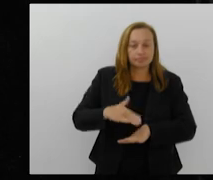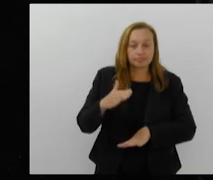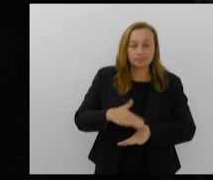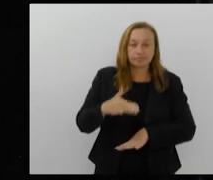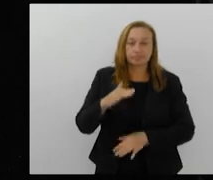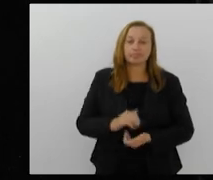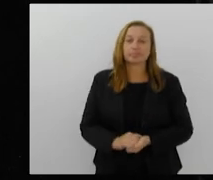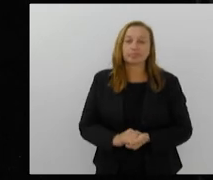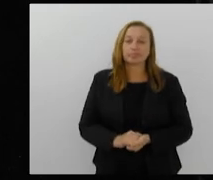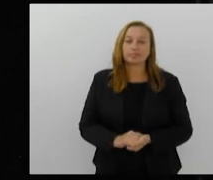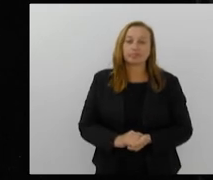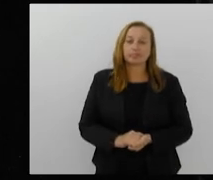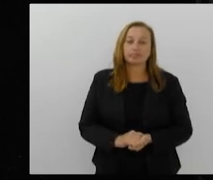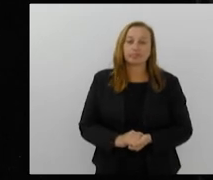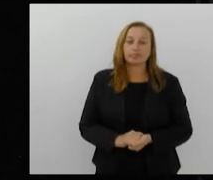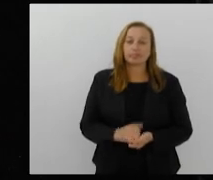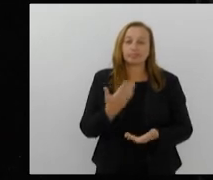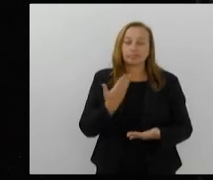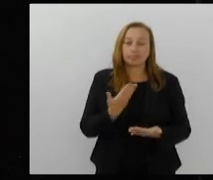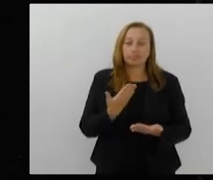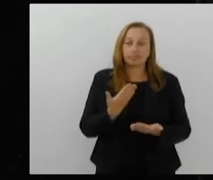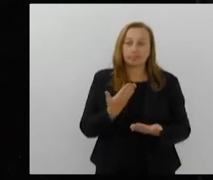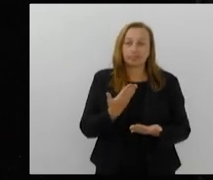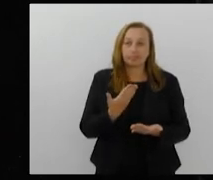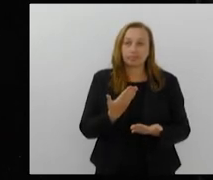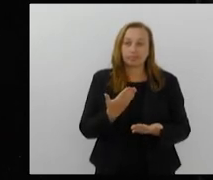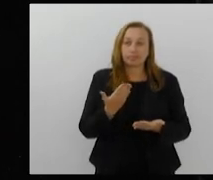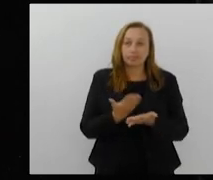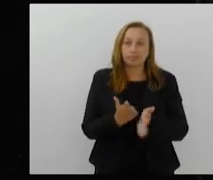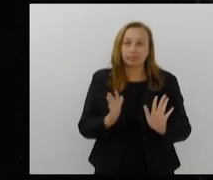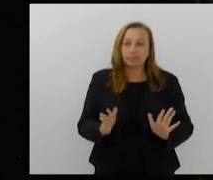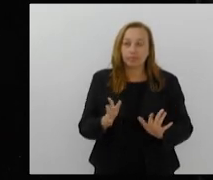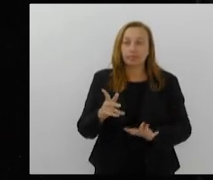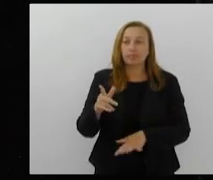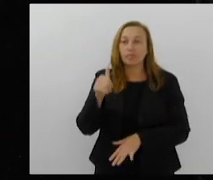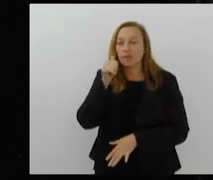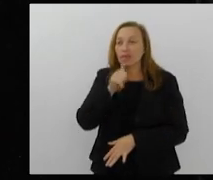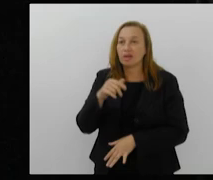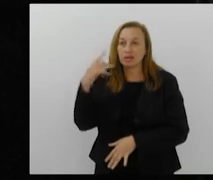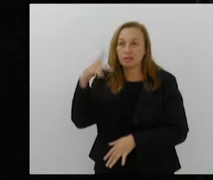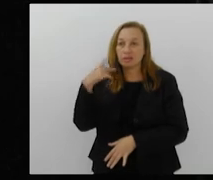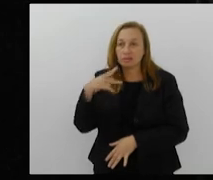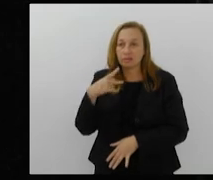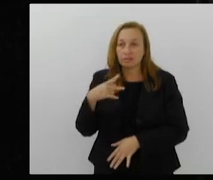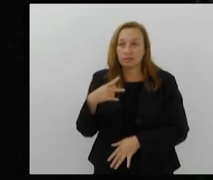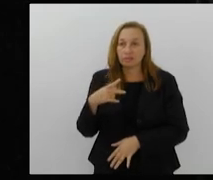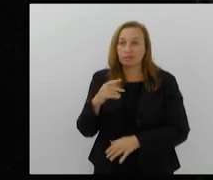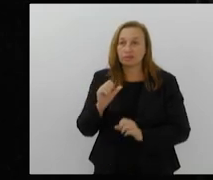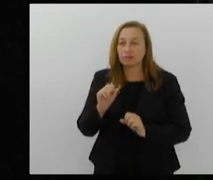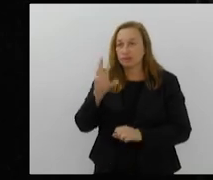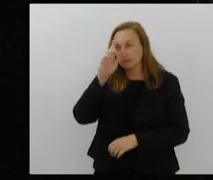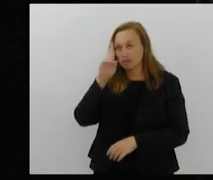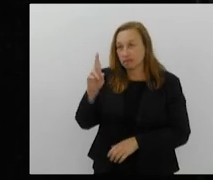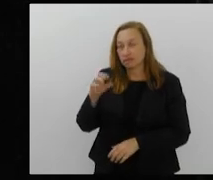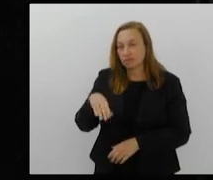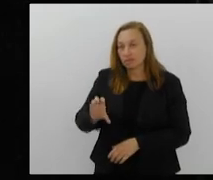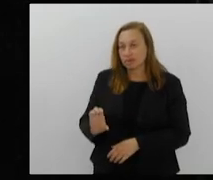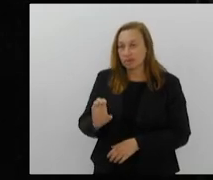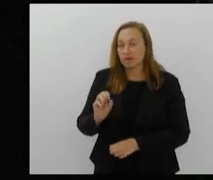mais tenta acabar com a possibilidade de mulheres no parlamento. Me concede um curto à parte. Concedo, senhor Carlos